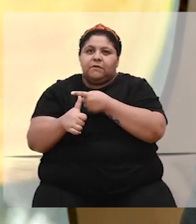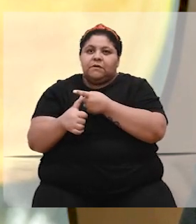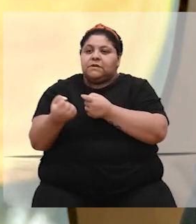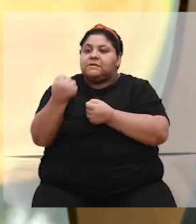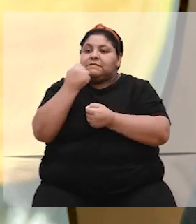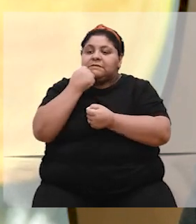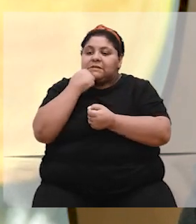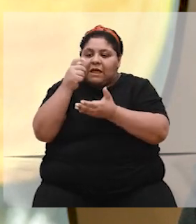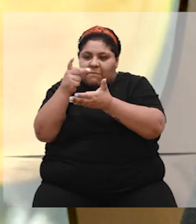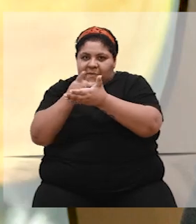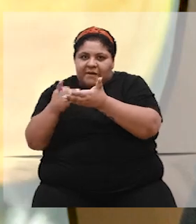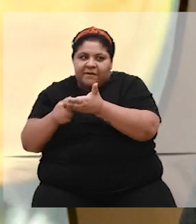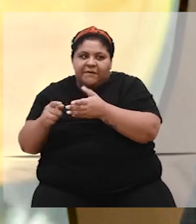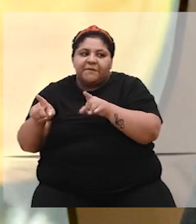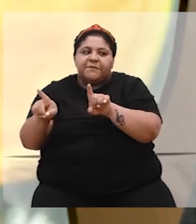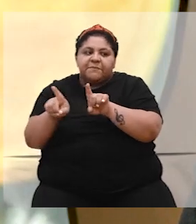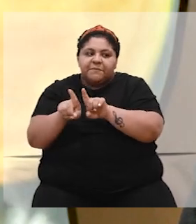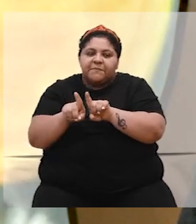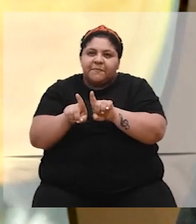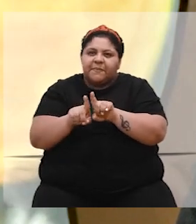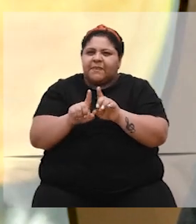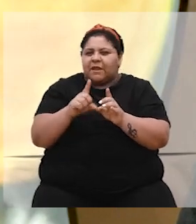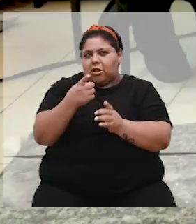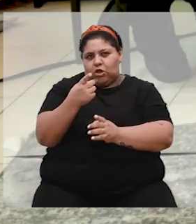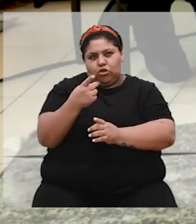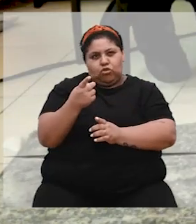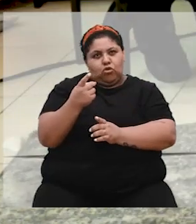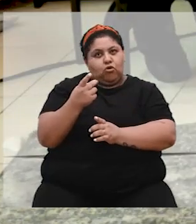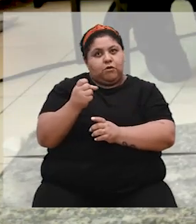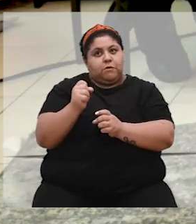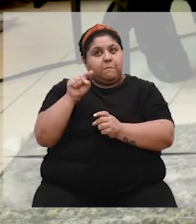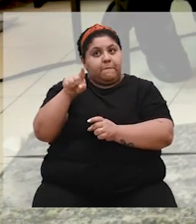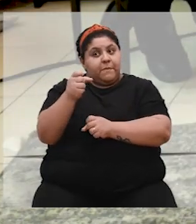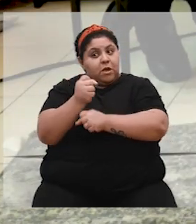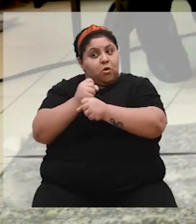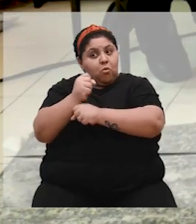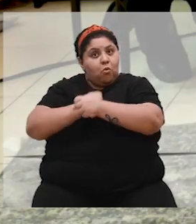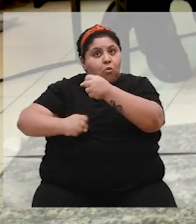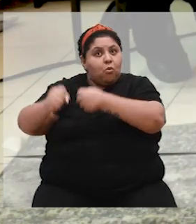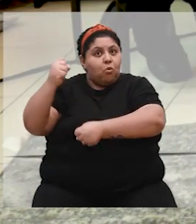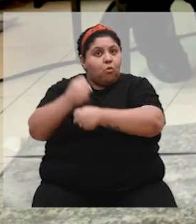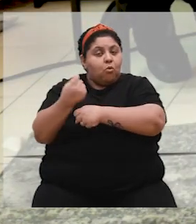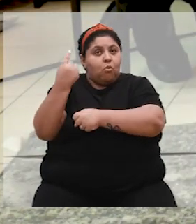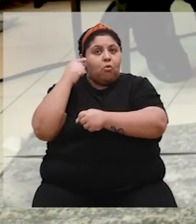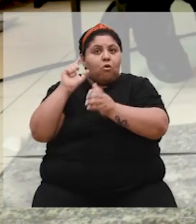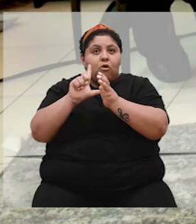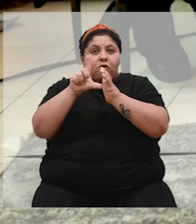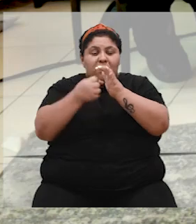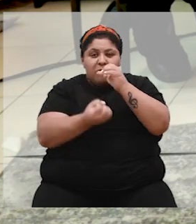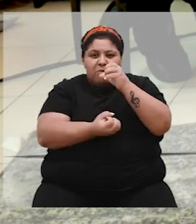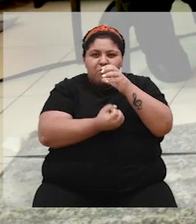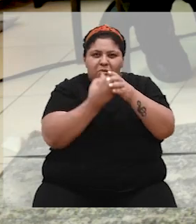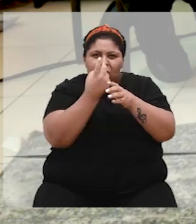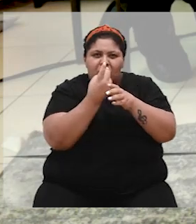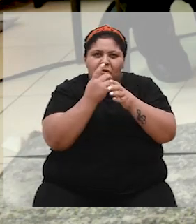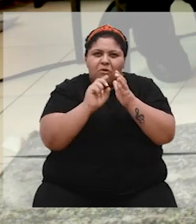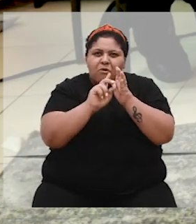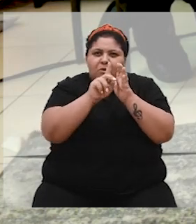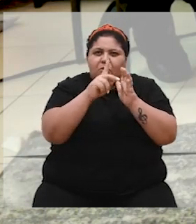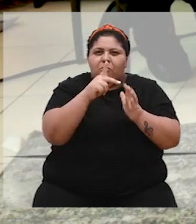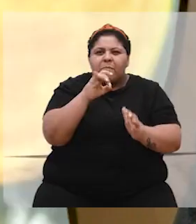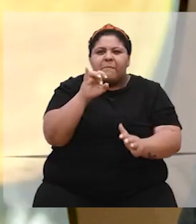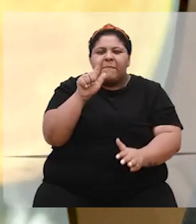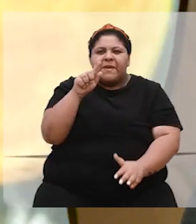na pedra e depois, isso 12 mil anos, e depois surge o pigmento, que é